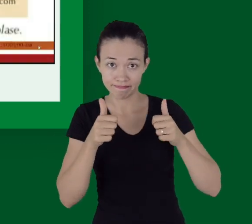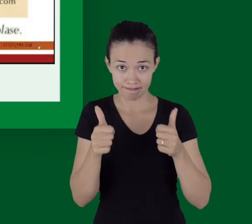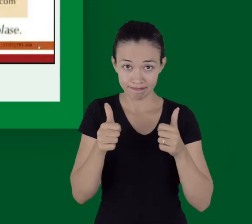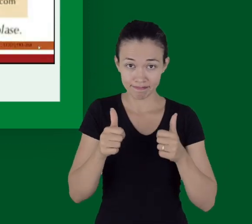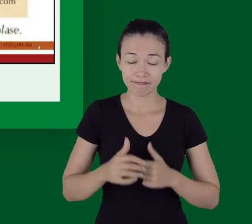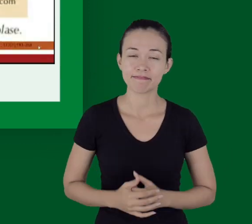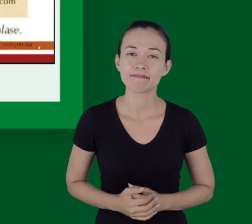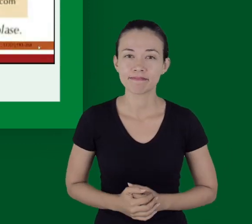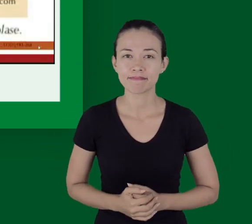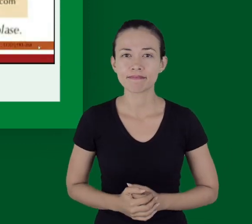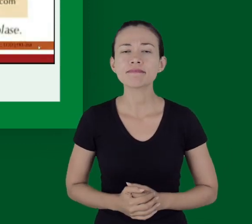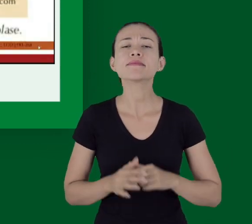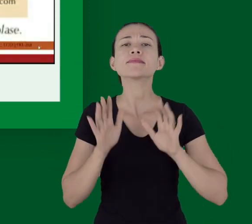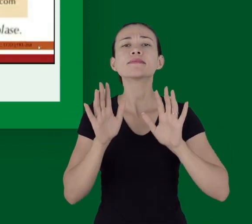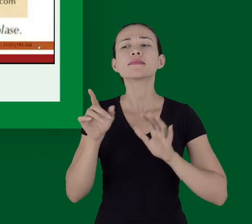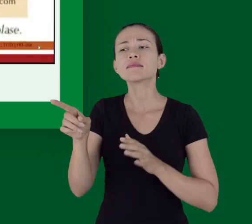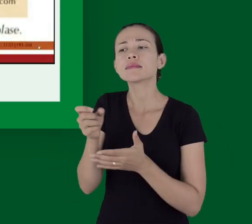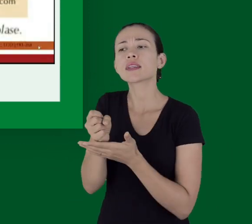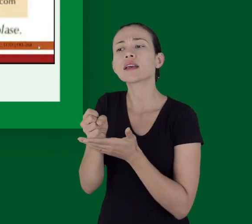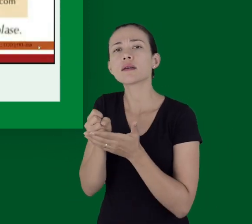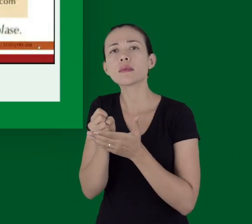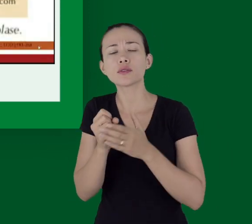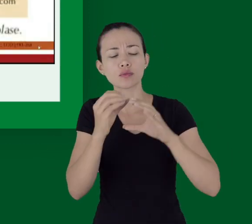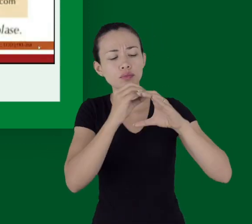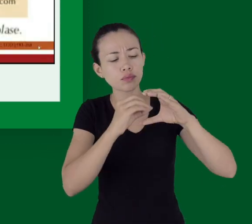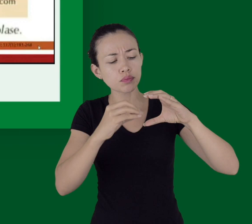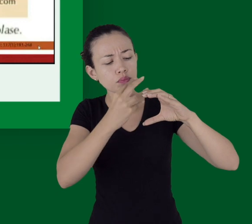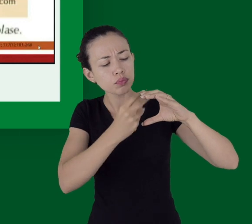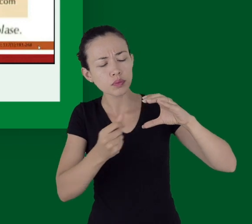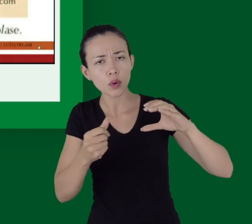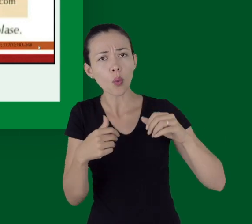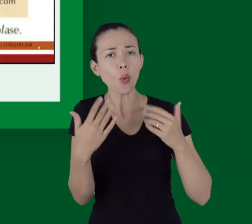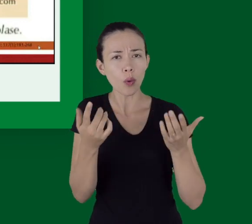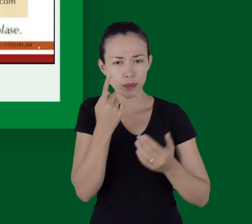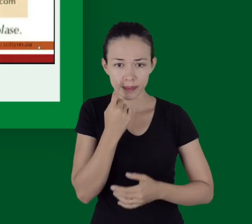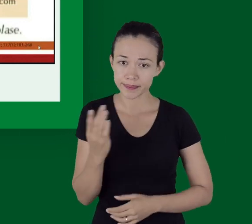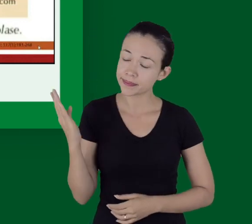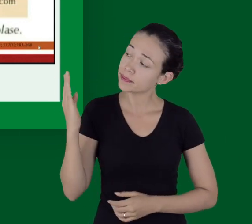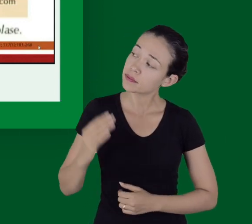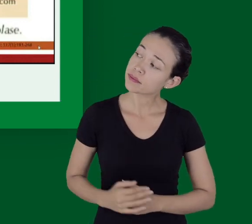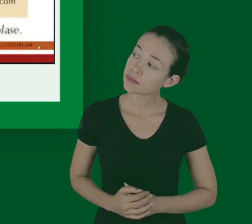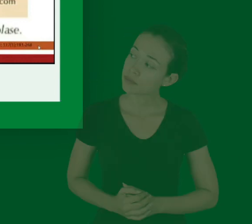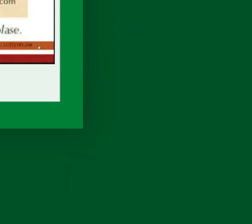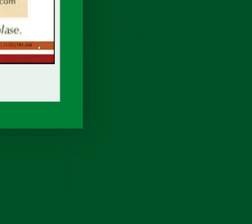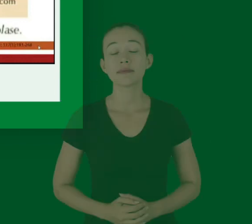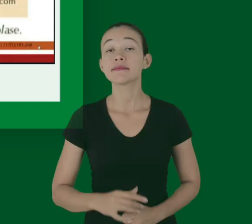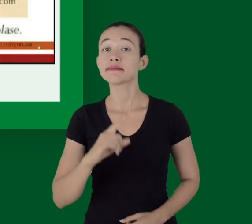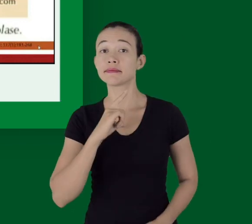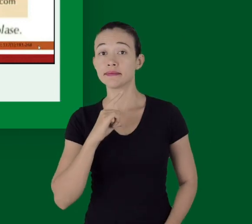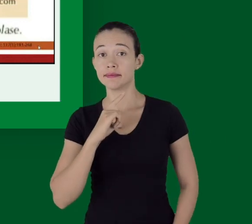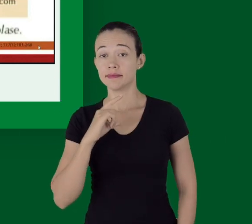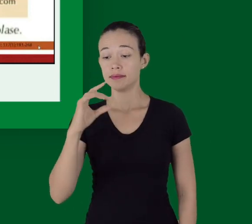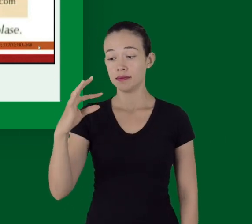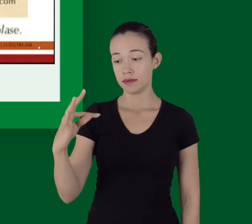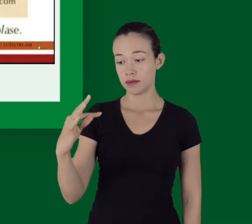E quais são os trombolíticos, né? Existem a alteplase